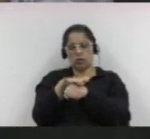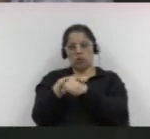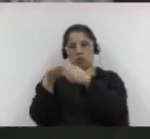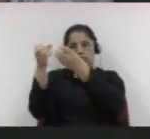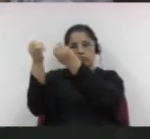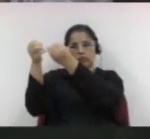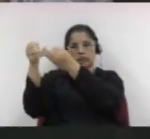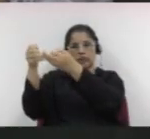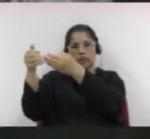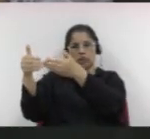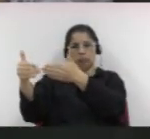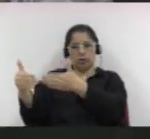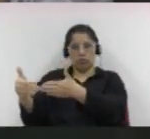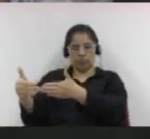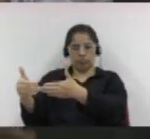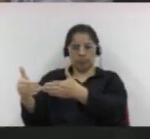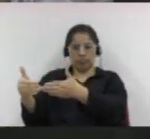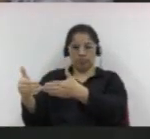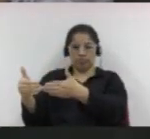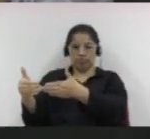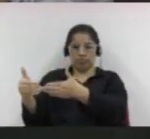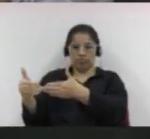e explicou a situação.